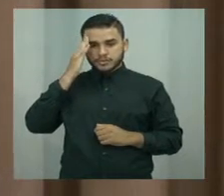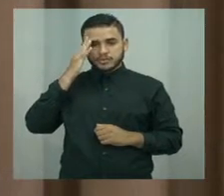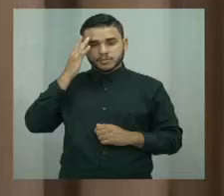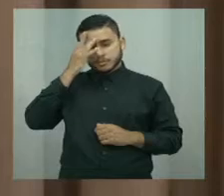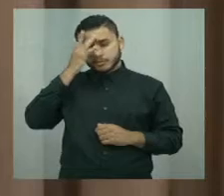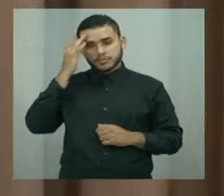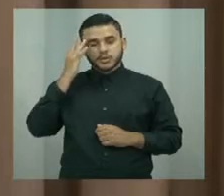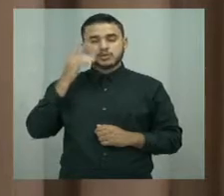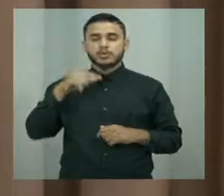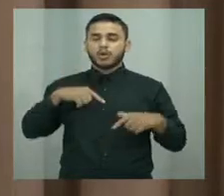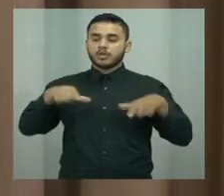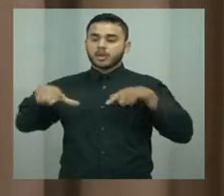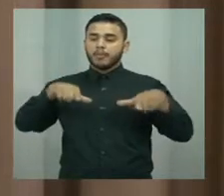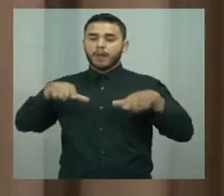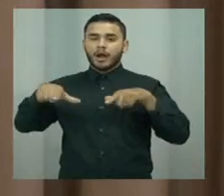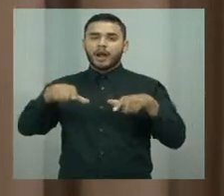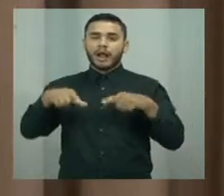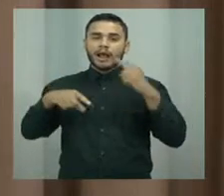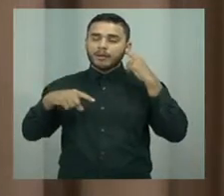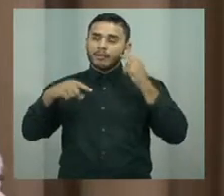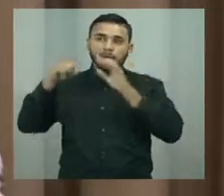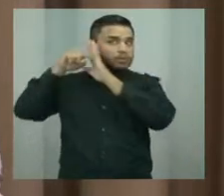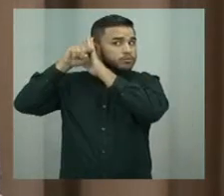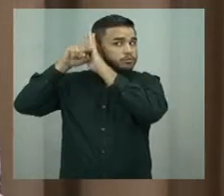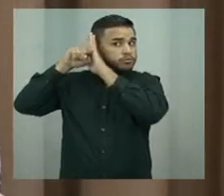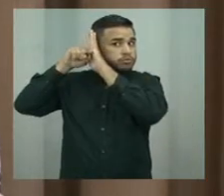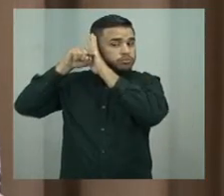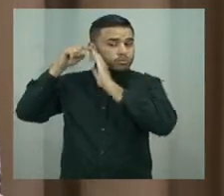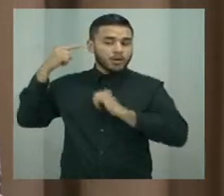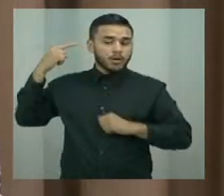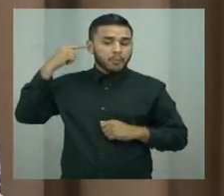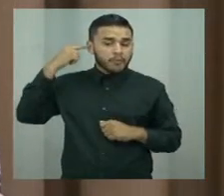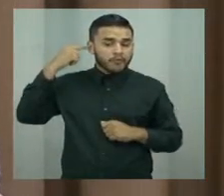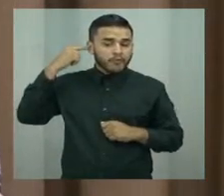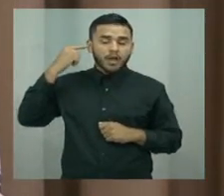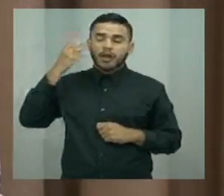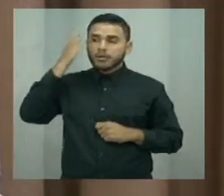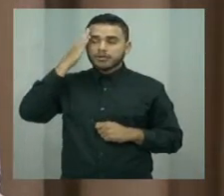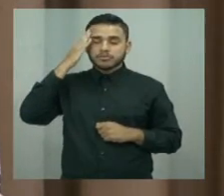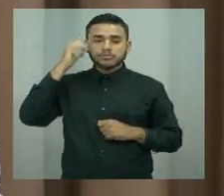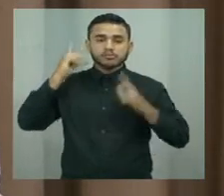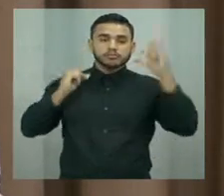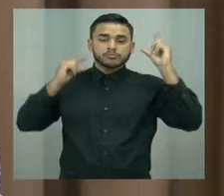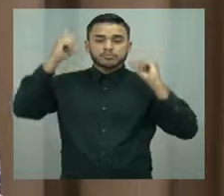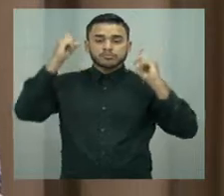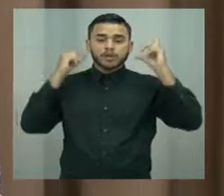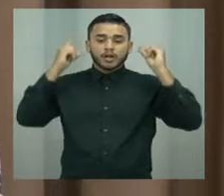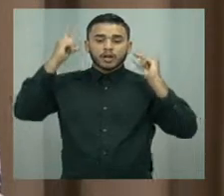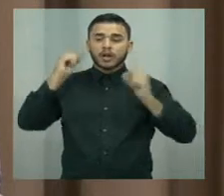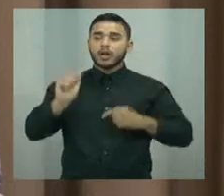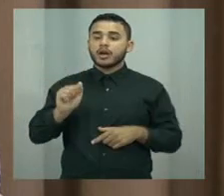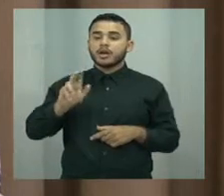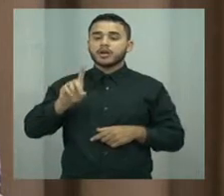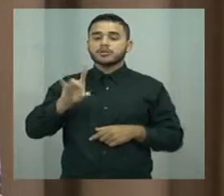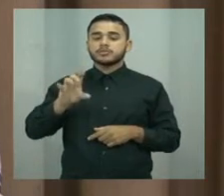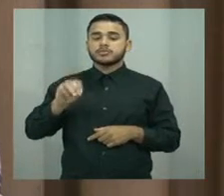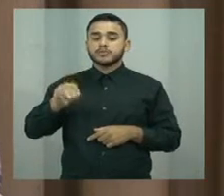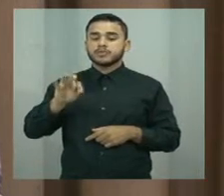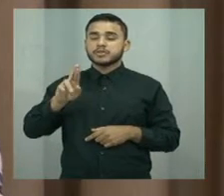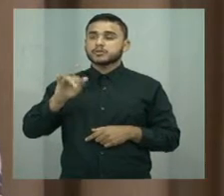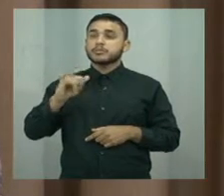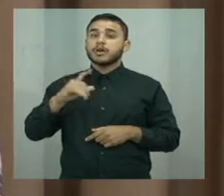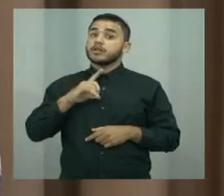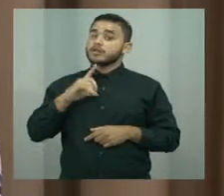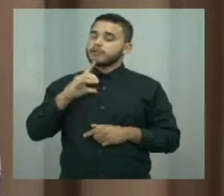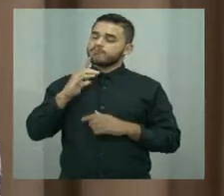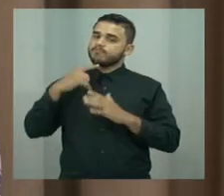antes de começar o trabalho, durante o trabalho ou no ato da demissão, não. É uma audiometria onde são avaliados mais pontos. Então,